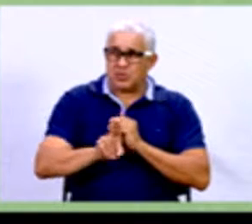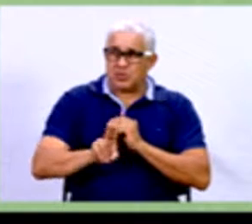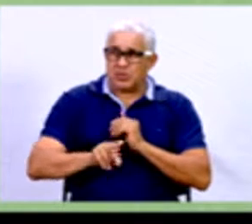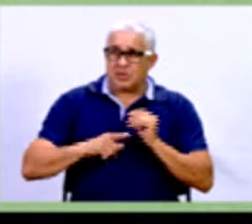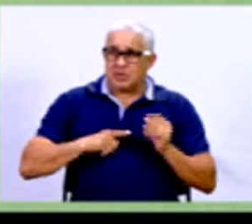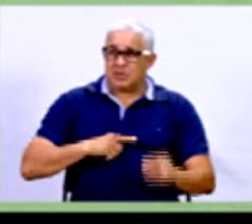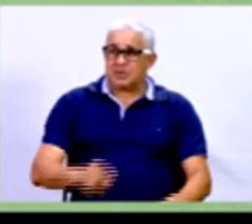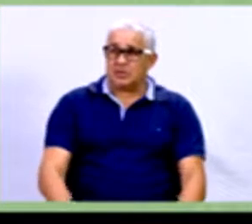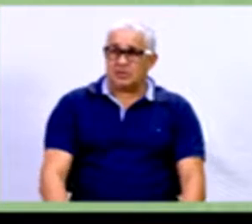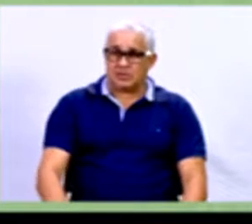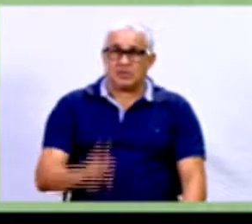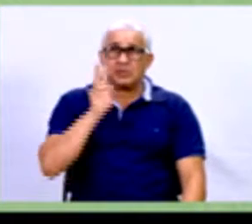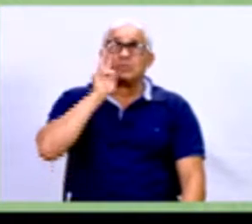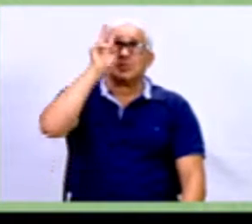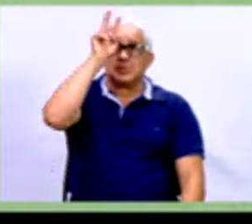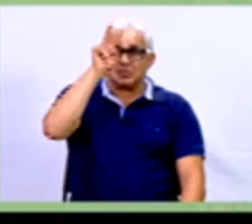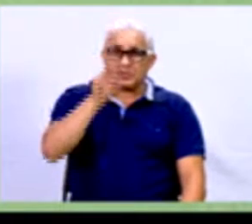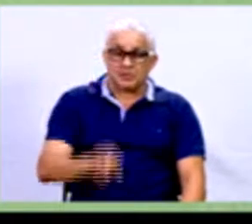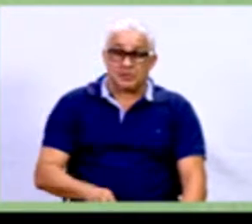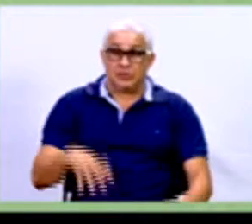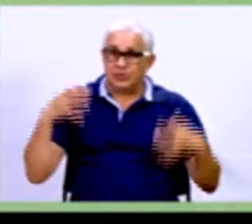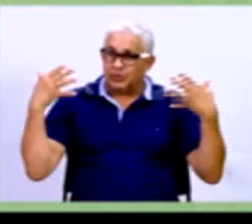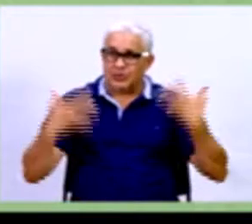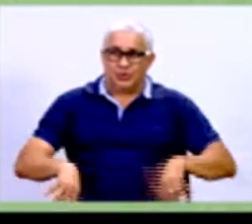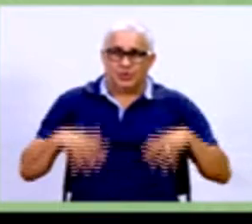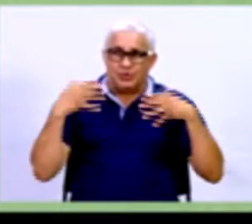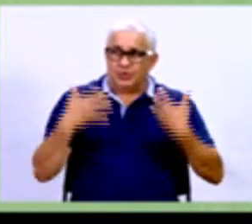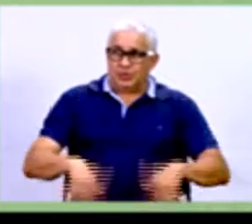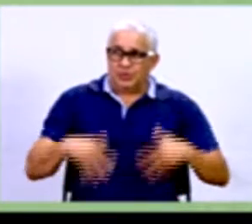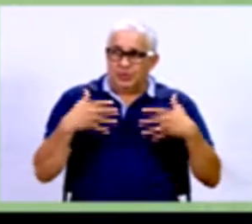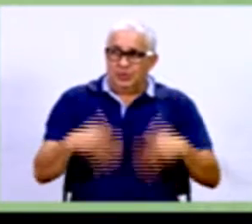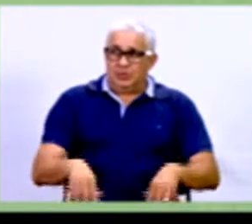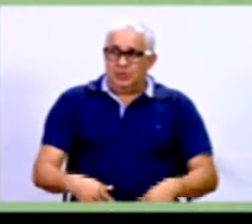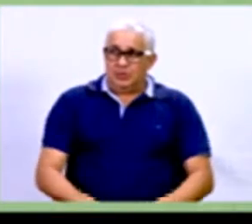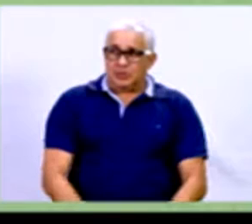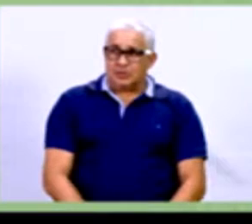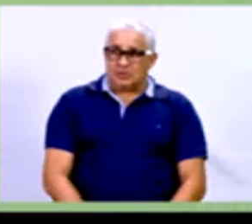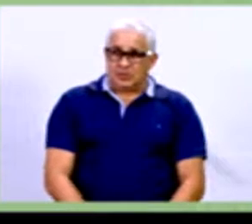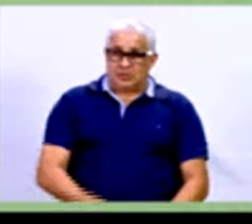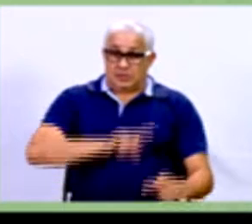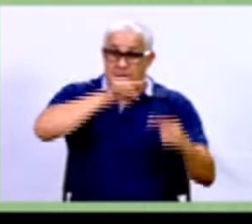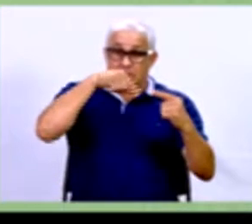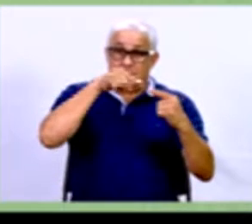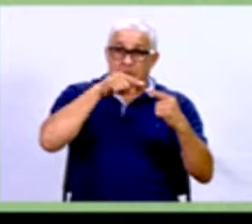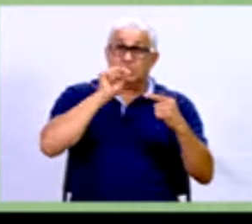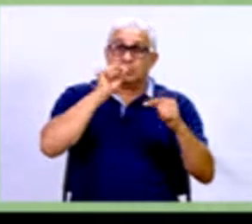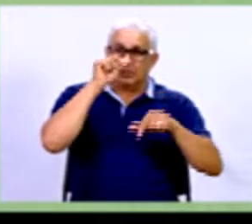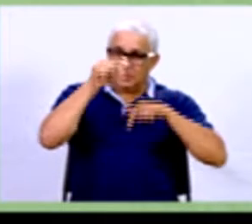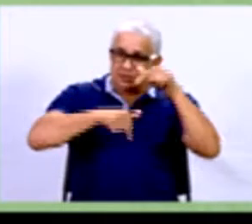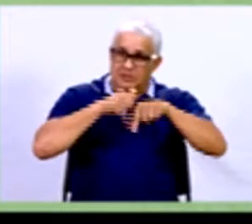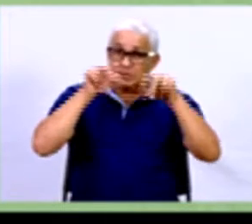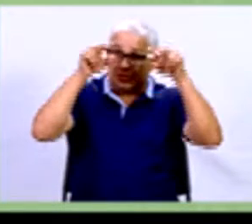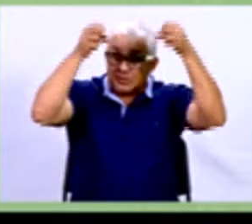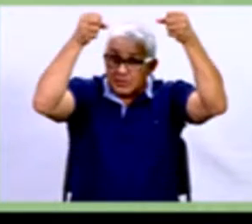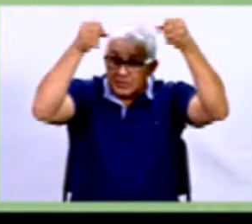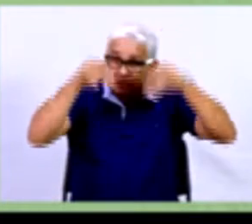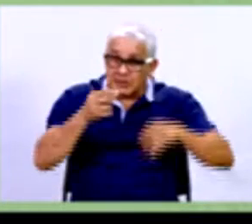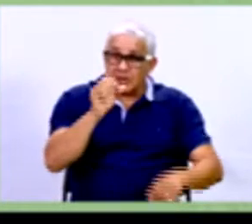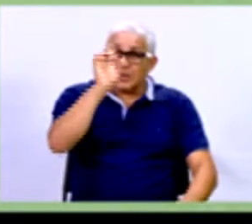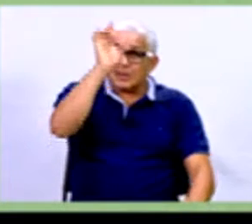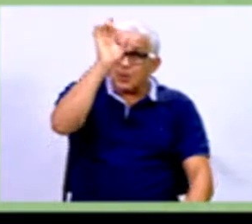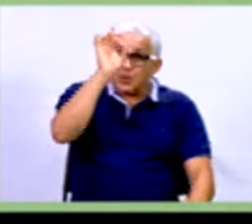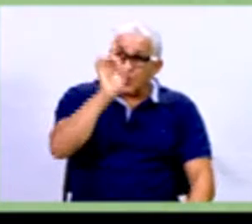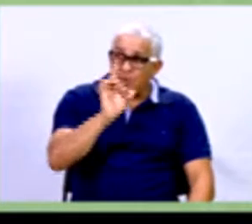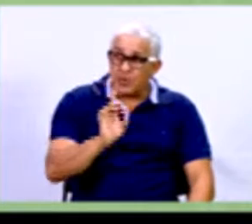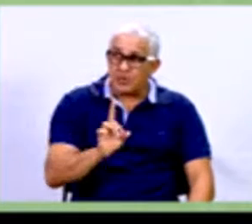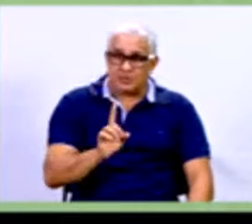cisto conovial, misericórdia, tanta coisa, gente. Olha só. O nosso objetivo aqui não é trabalhar, não é tentar explicar o que é isso, o